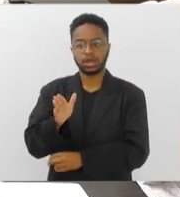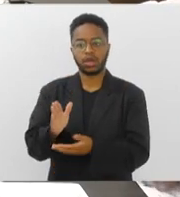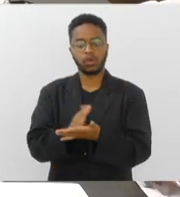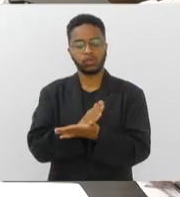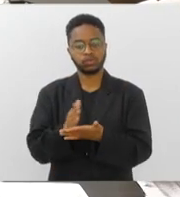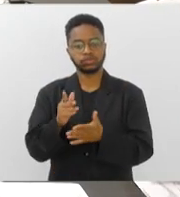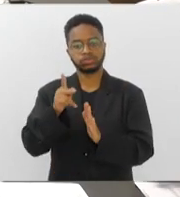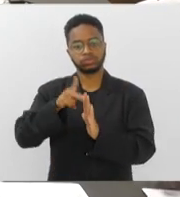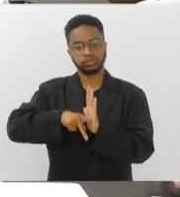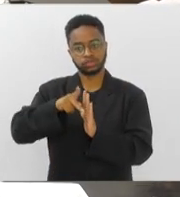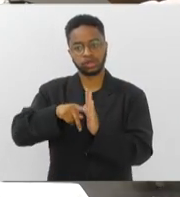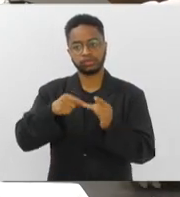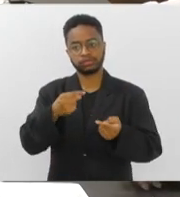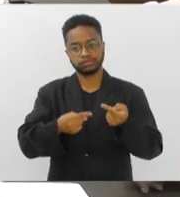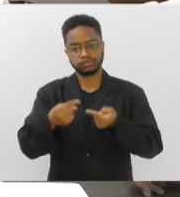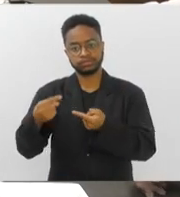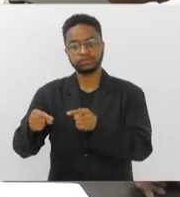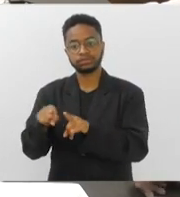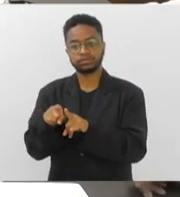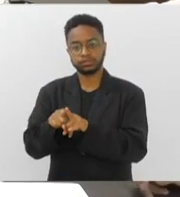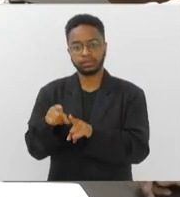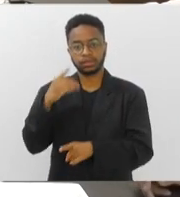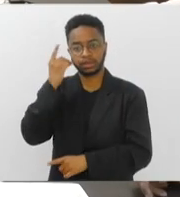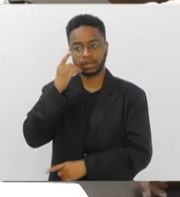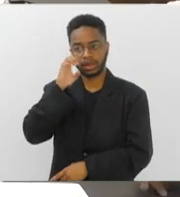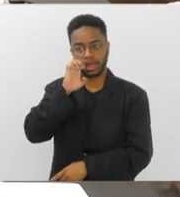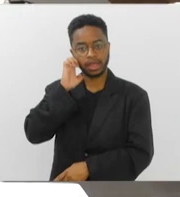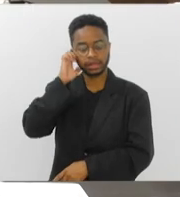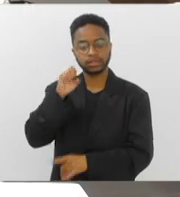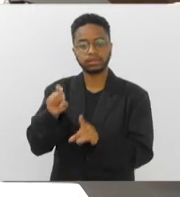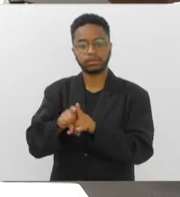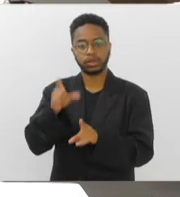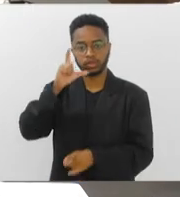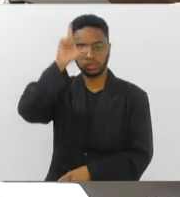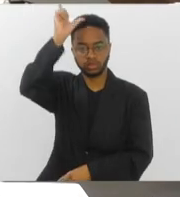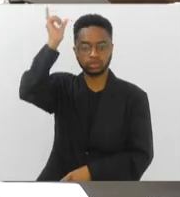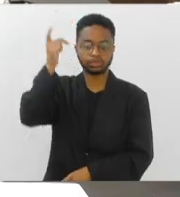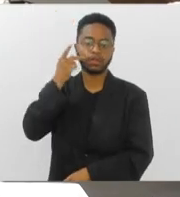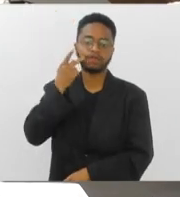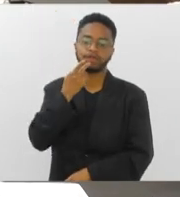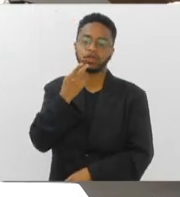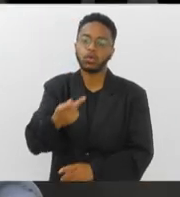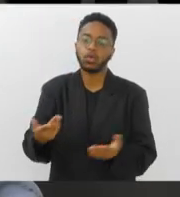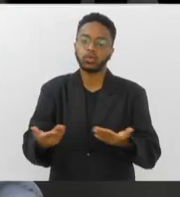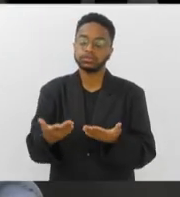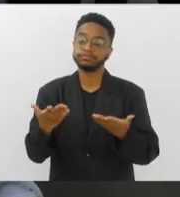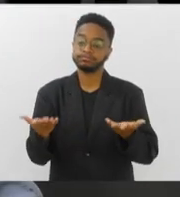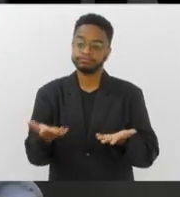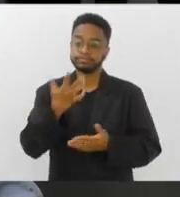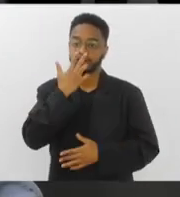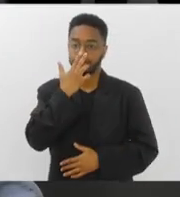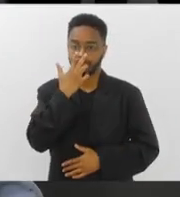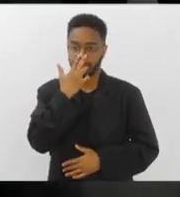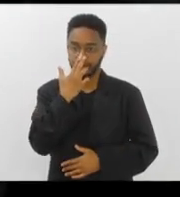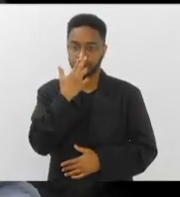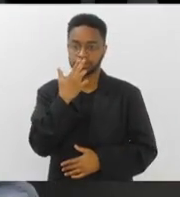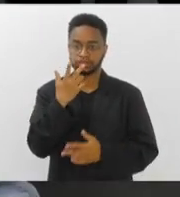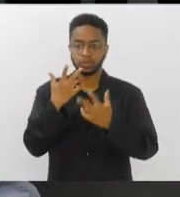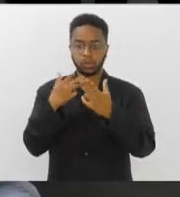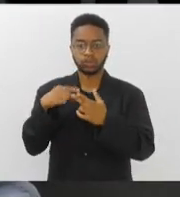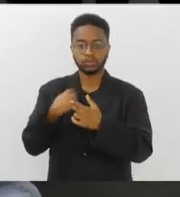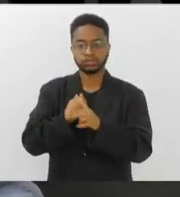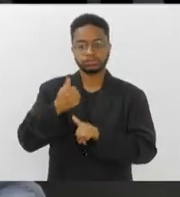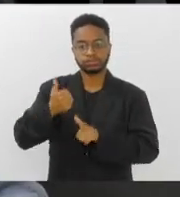tramitando. Acho que aqui o deputado Élica e o deputado Luiz Paulo levantaram dois. Então, me parece que, de fato, pelo que a gente vinha acumulando,